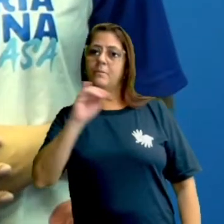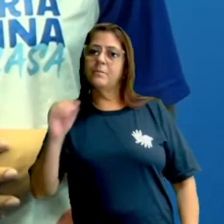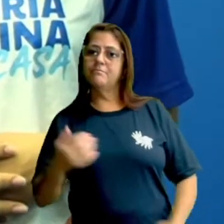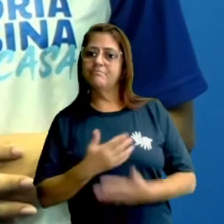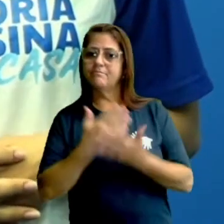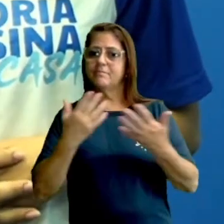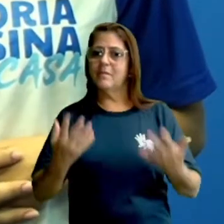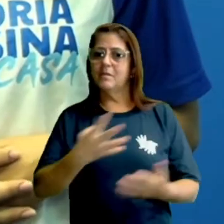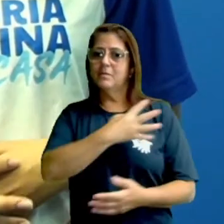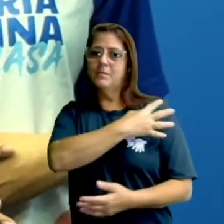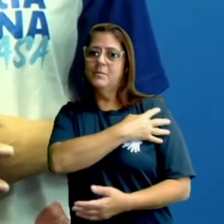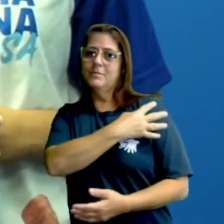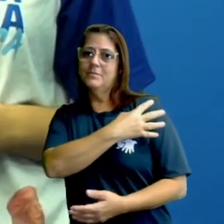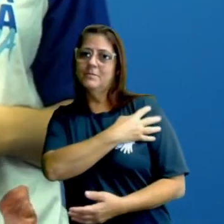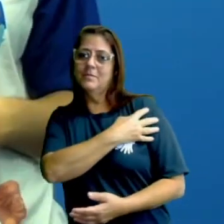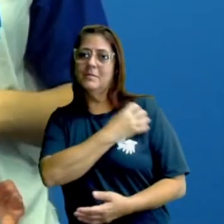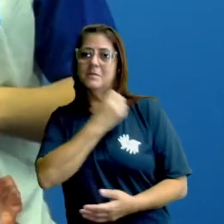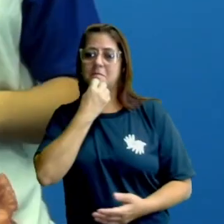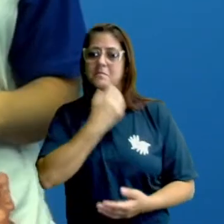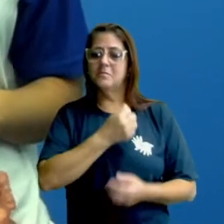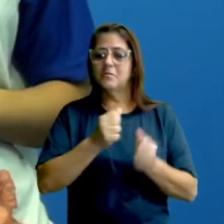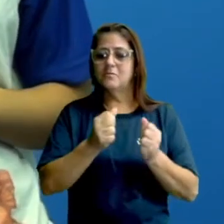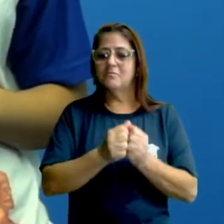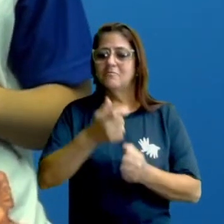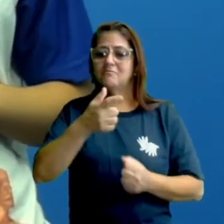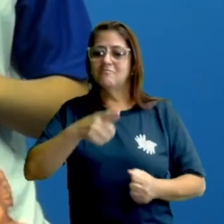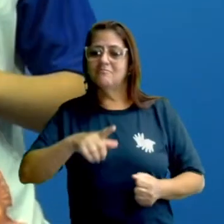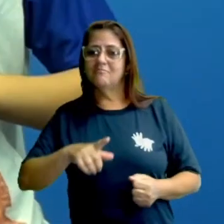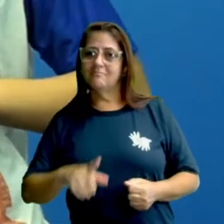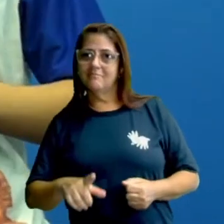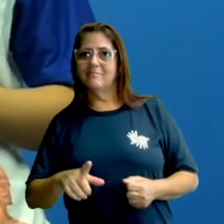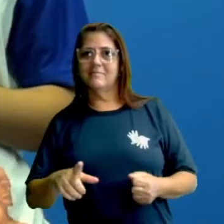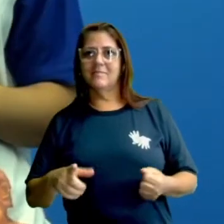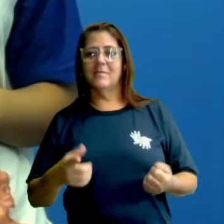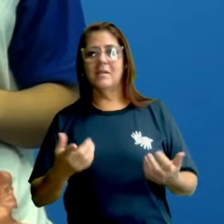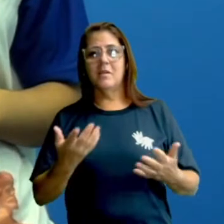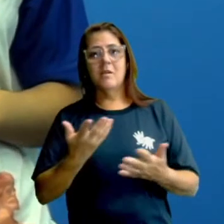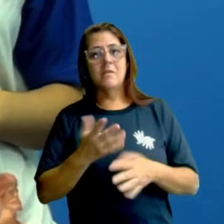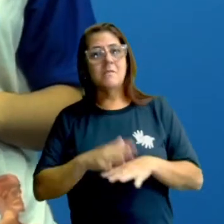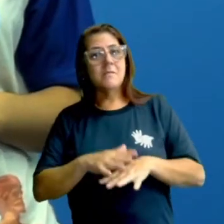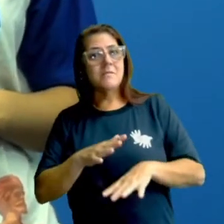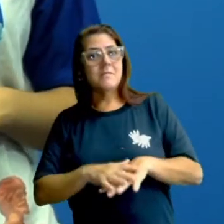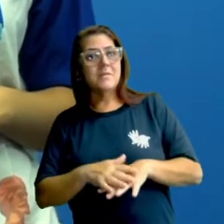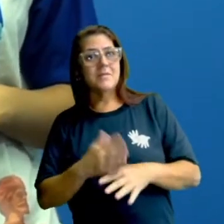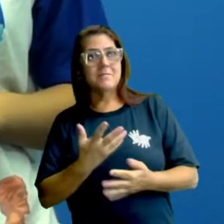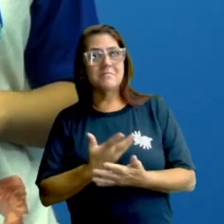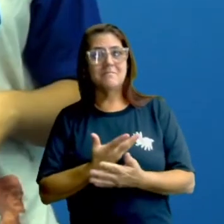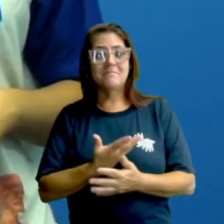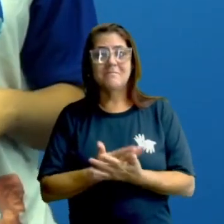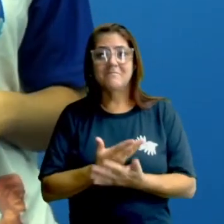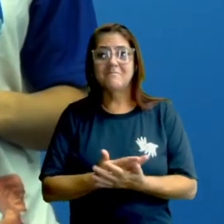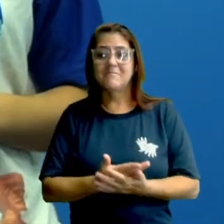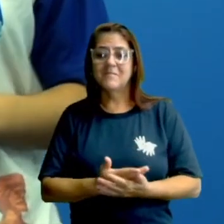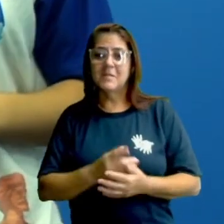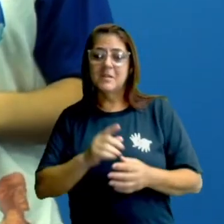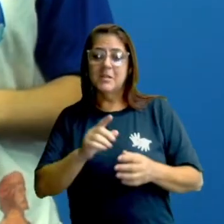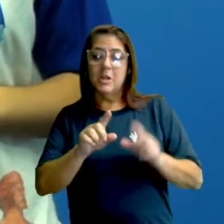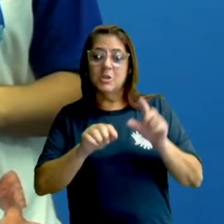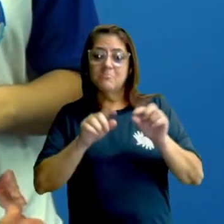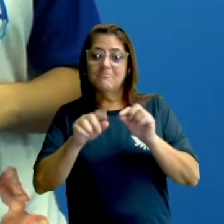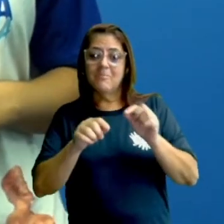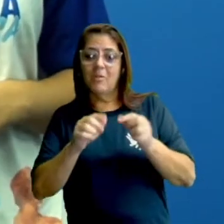Olá, meus amores do quarto ano, que bom estarmos juntos mais uma vez para as nossas aulas de matemática. Separe